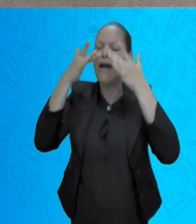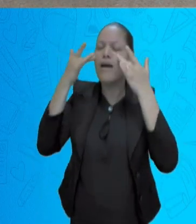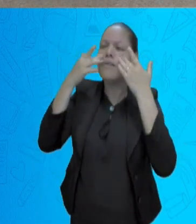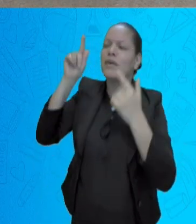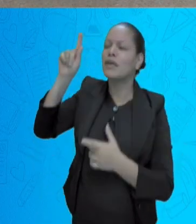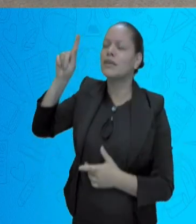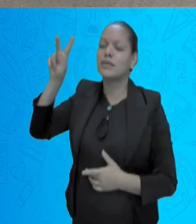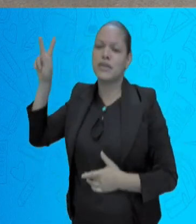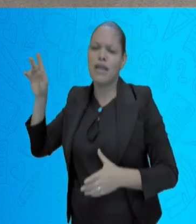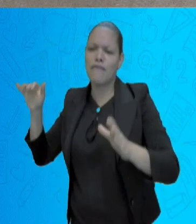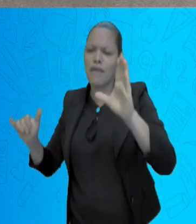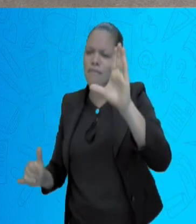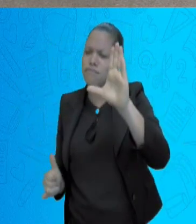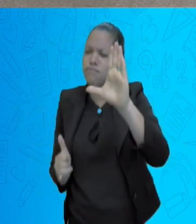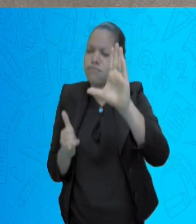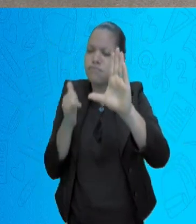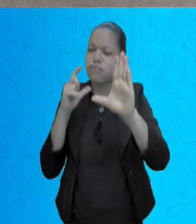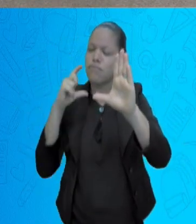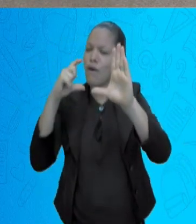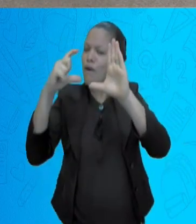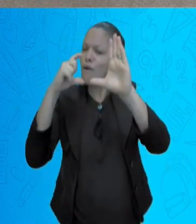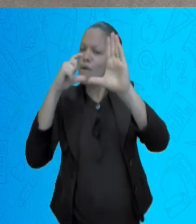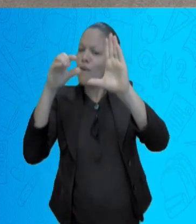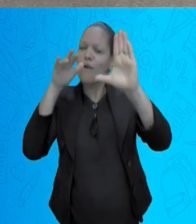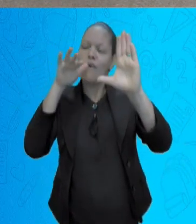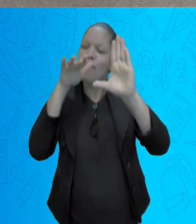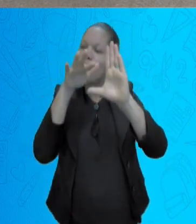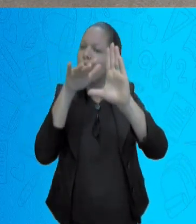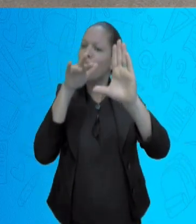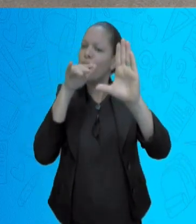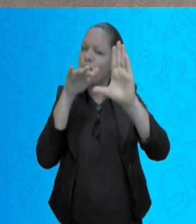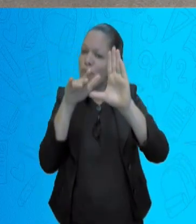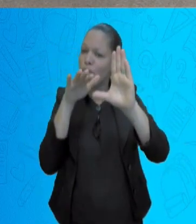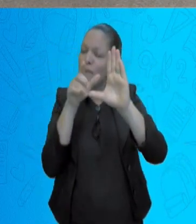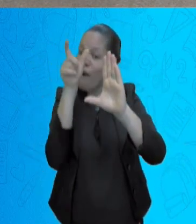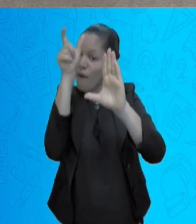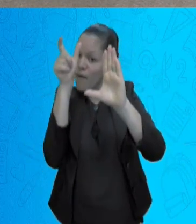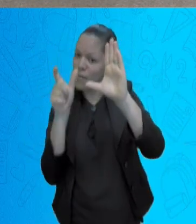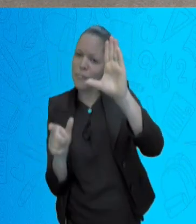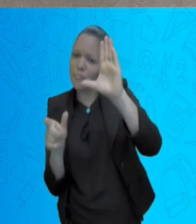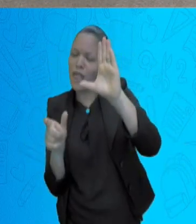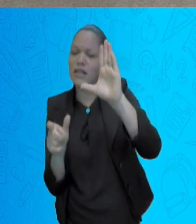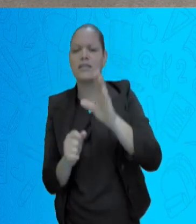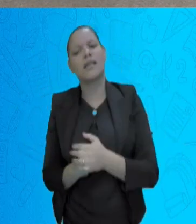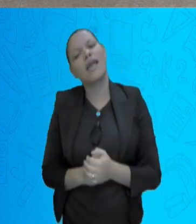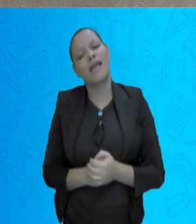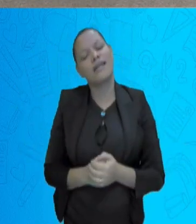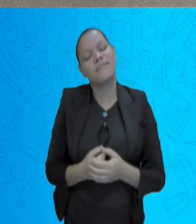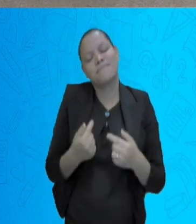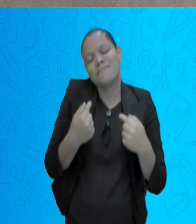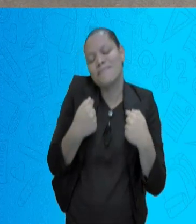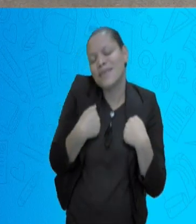seu celular na imagem que aparece no canto da tela. Eu vou ficando por aqui, já deixo